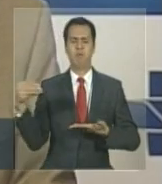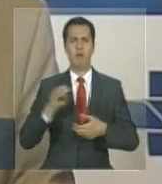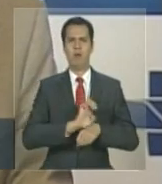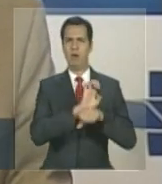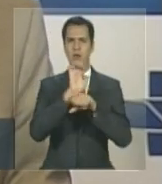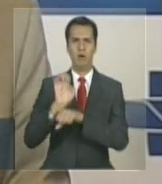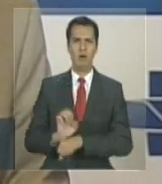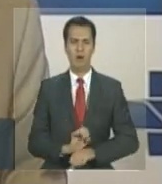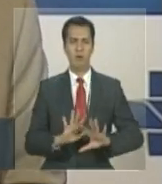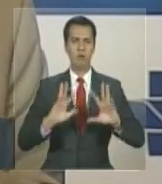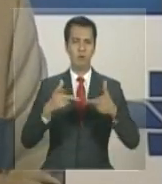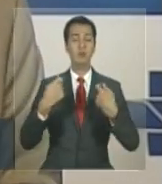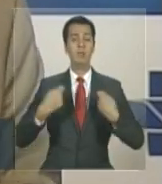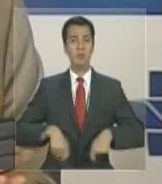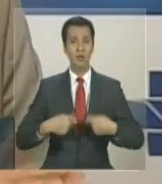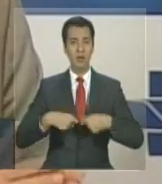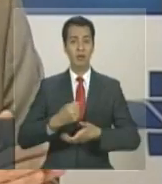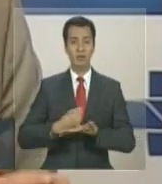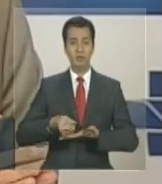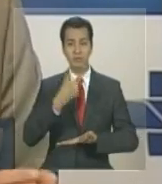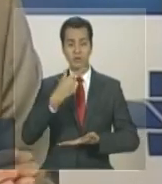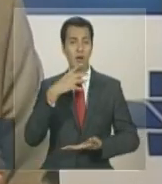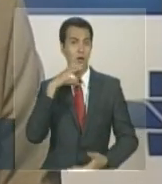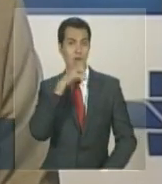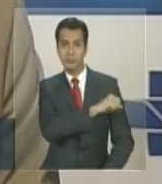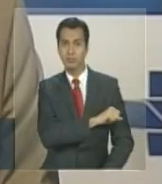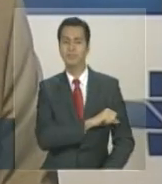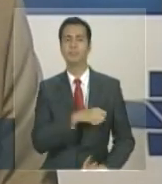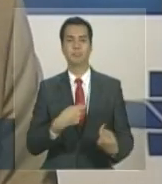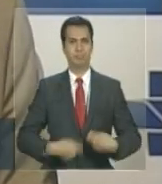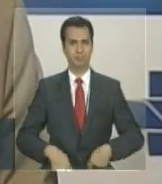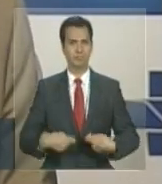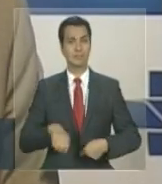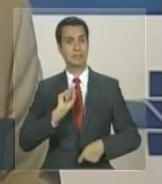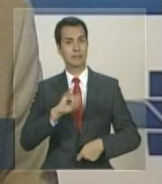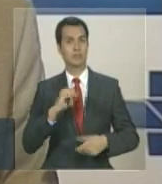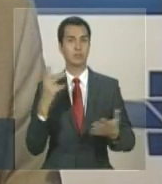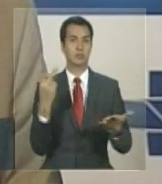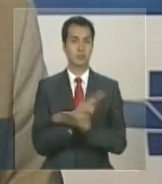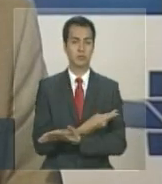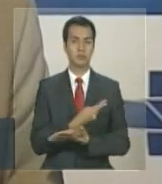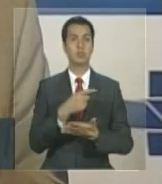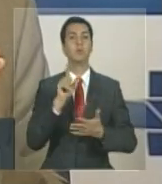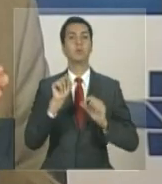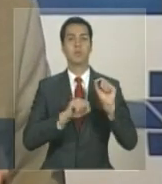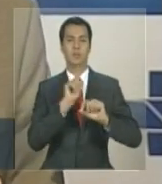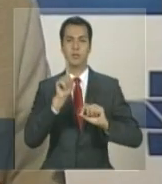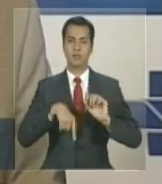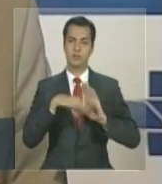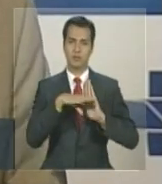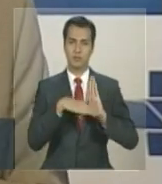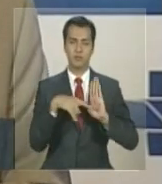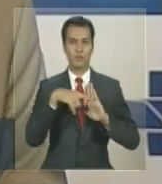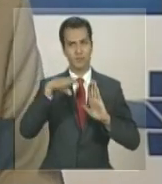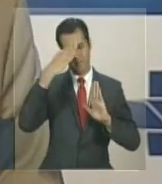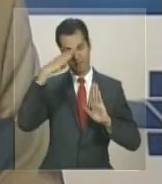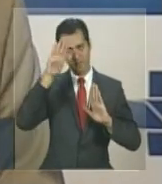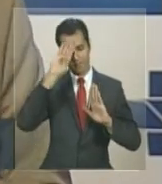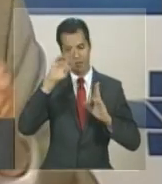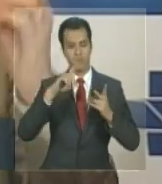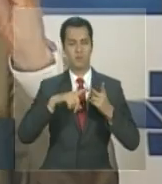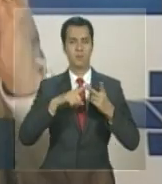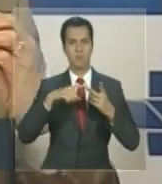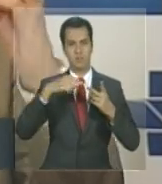mais rápido possível para aquelas pessoas que preenchem o critério do protocolo, né, o síndrome gripal, febre, né, e algum